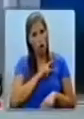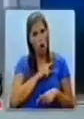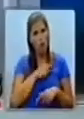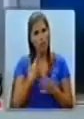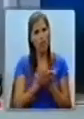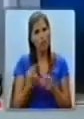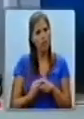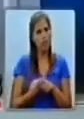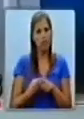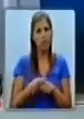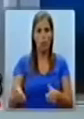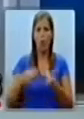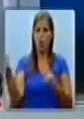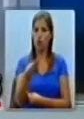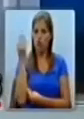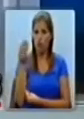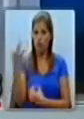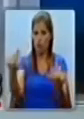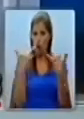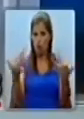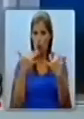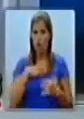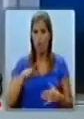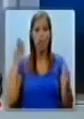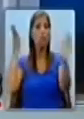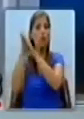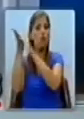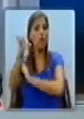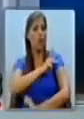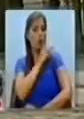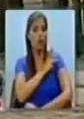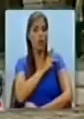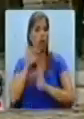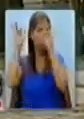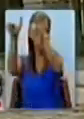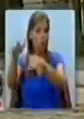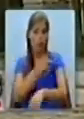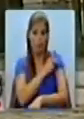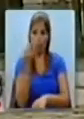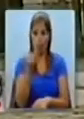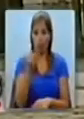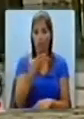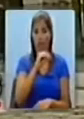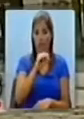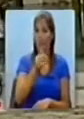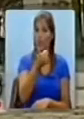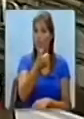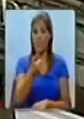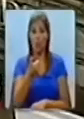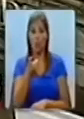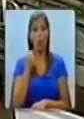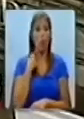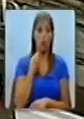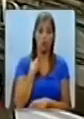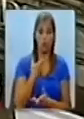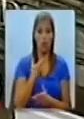da juventude que quer entrar na universidade está no estado porto dez dos 25 cursos com notas de entrada mais